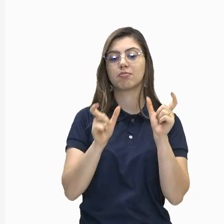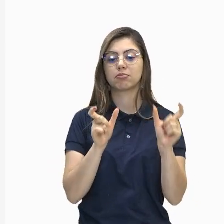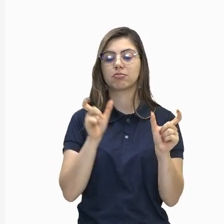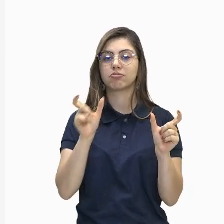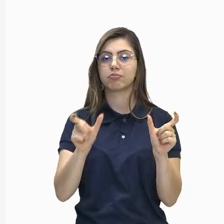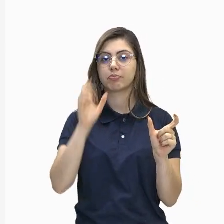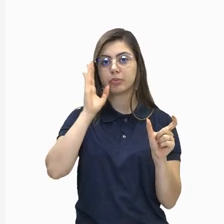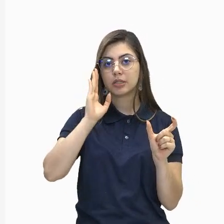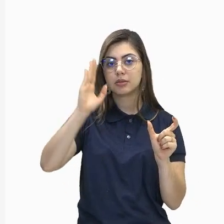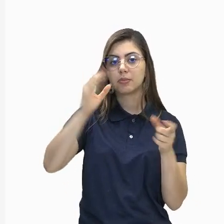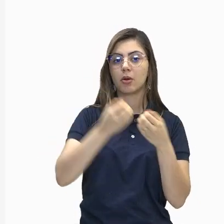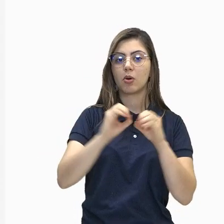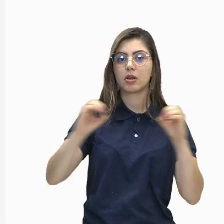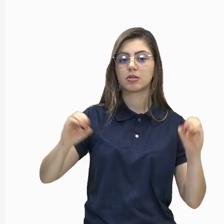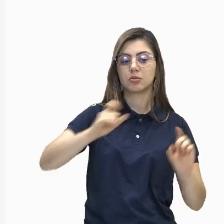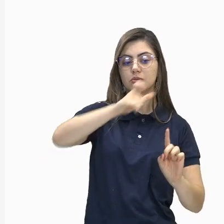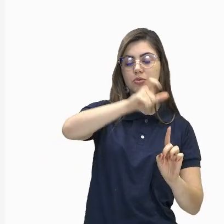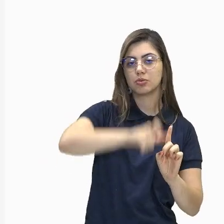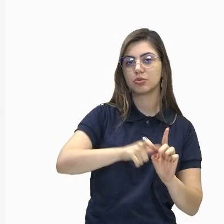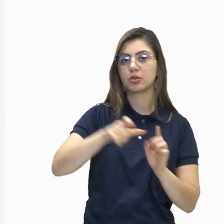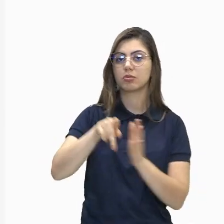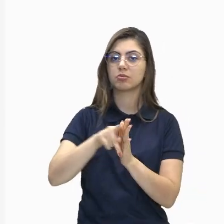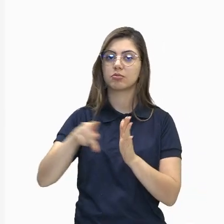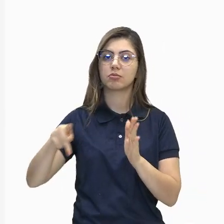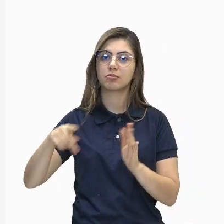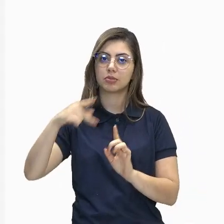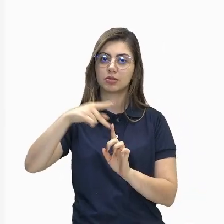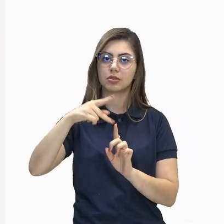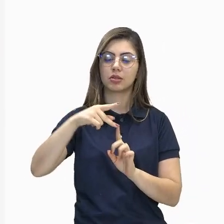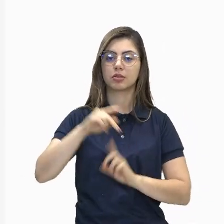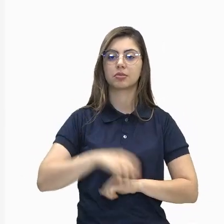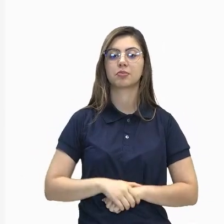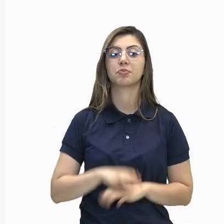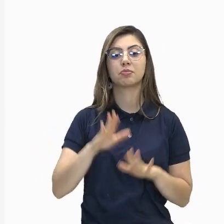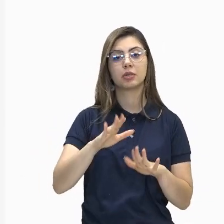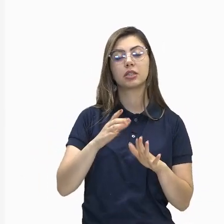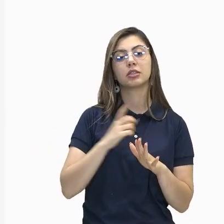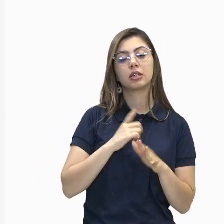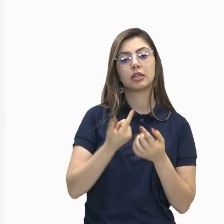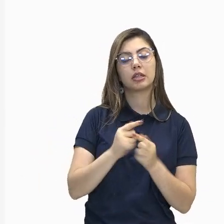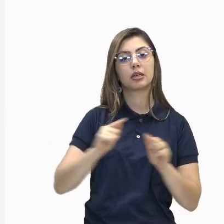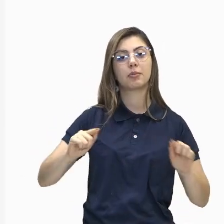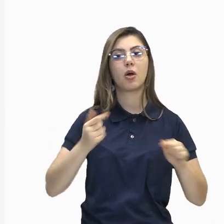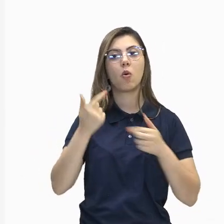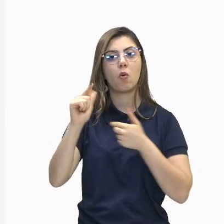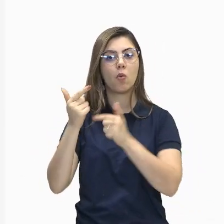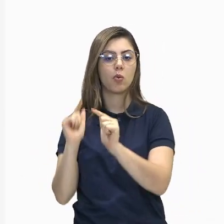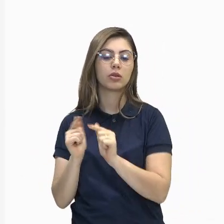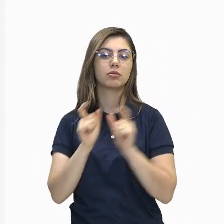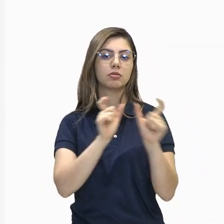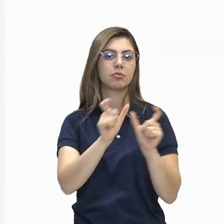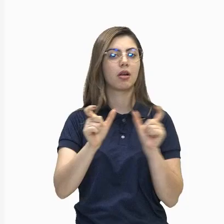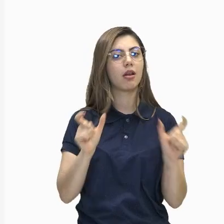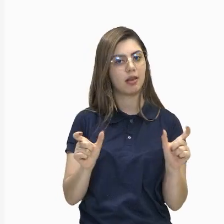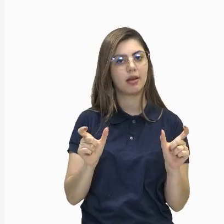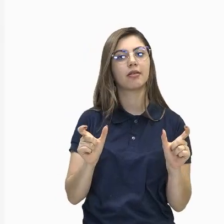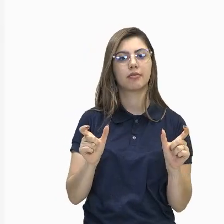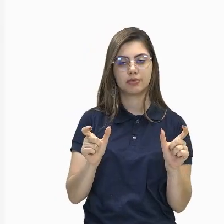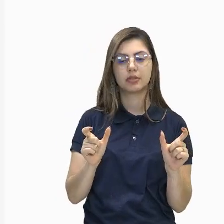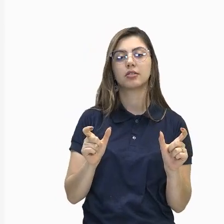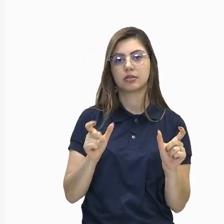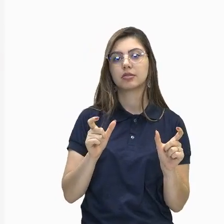sujeito e predicado. Agora, a nossa gramática também apresenta outros termos que nós chamamos de